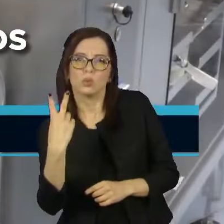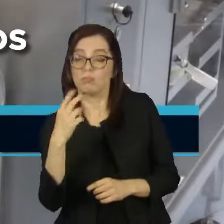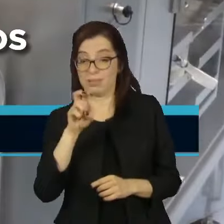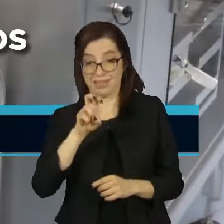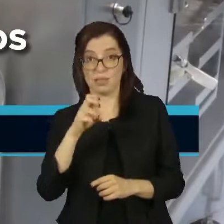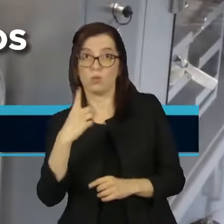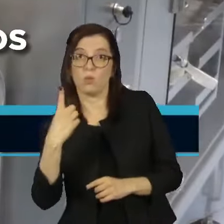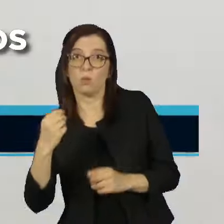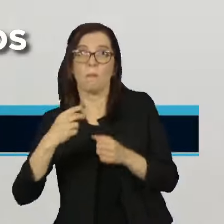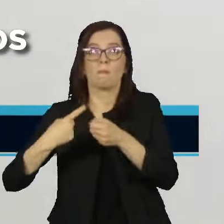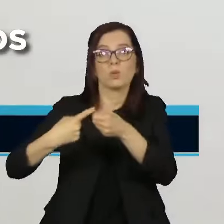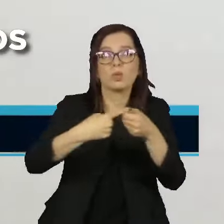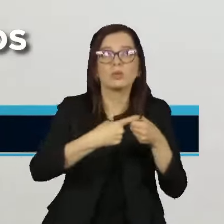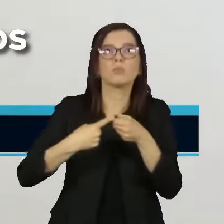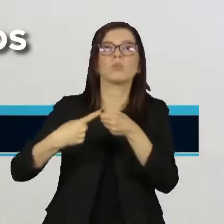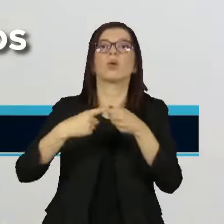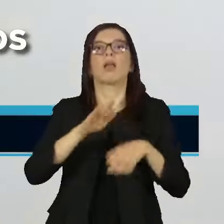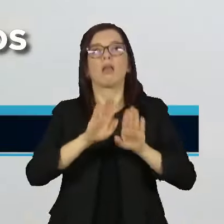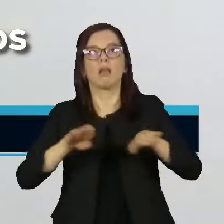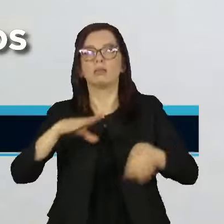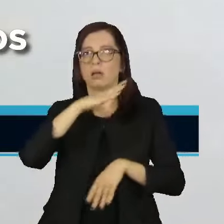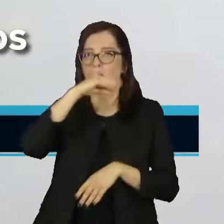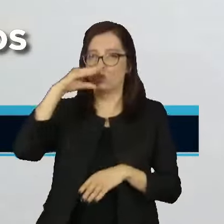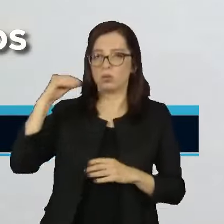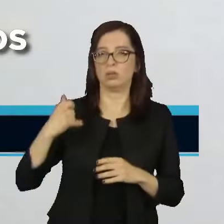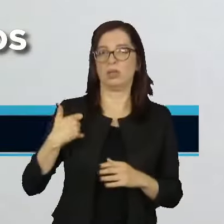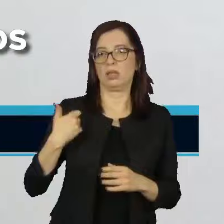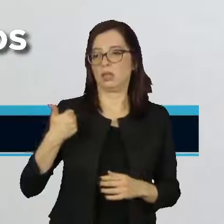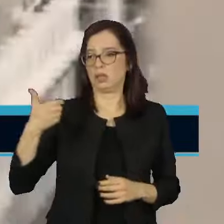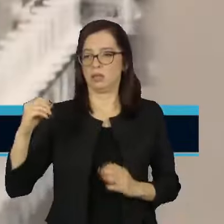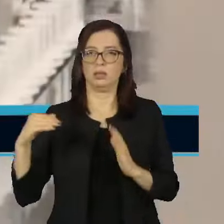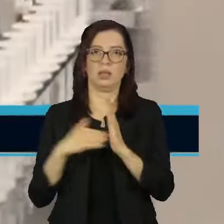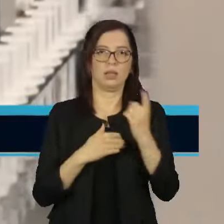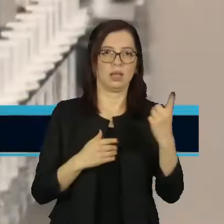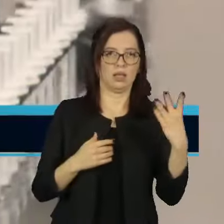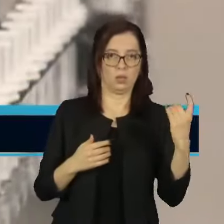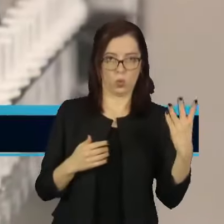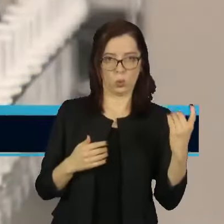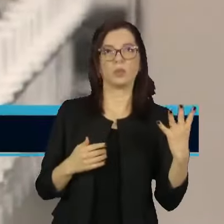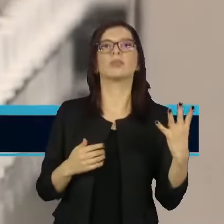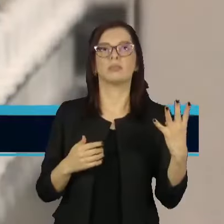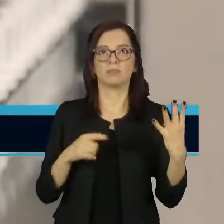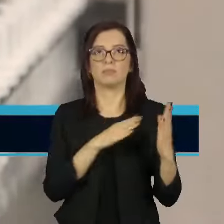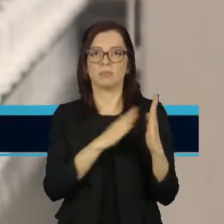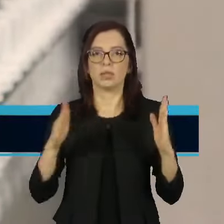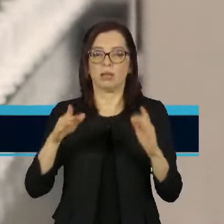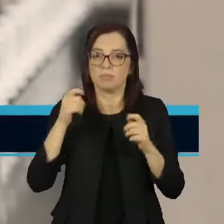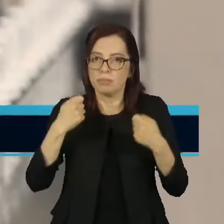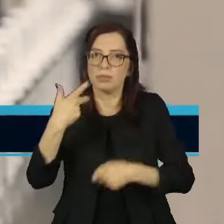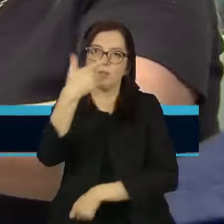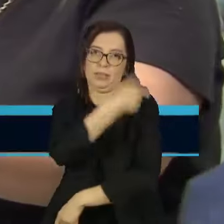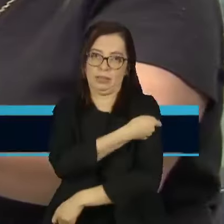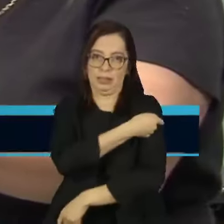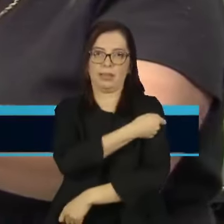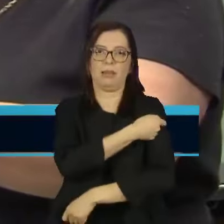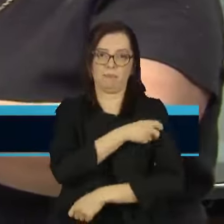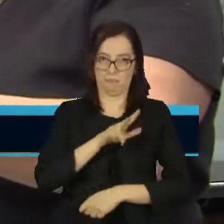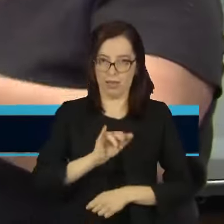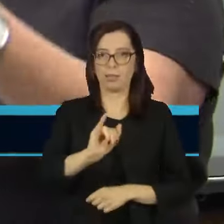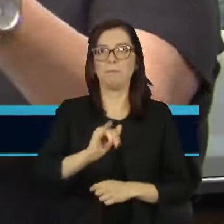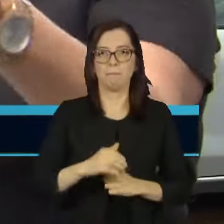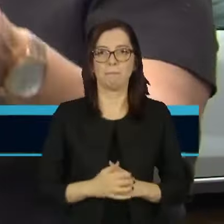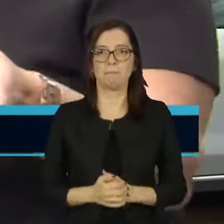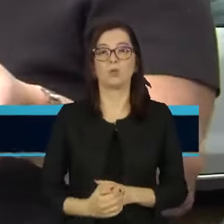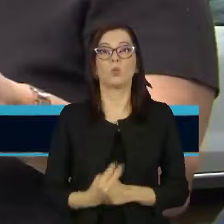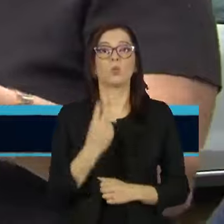Crianças e adolescentes de 10 a 14 anos vão receber a vacina. São duas doses com intervalo de 3 meses. Neste